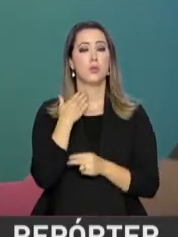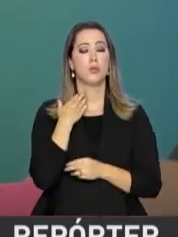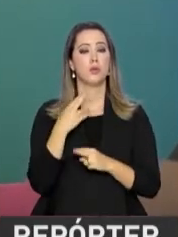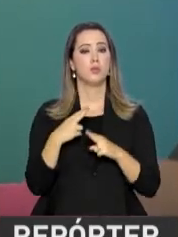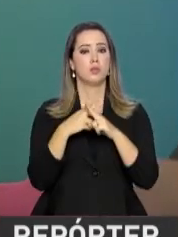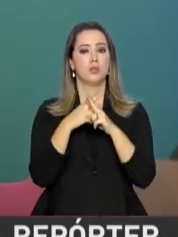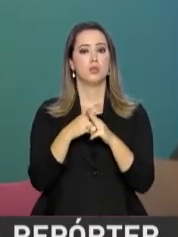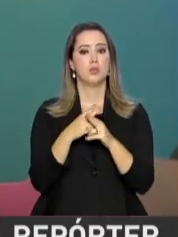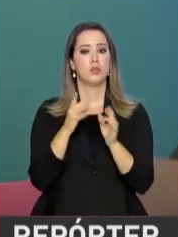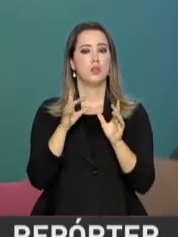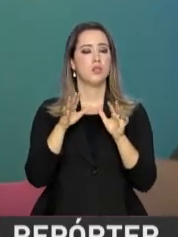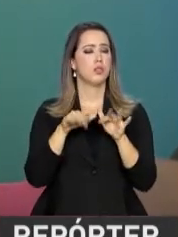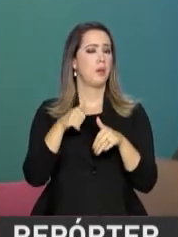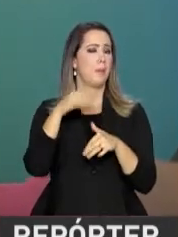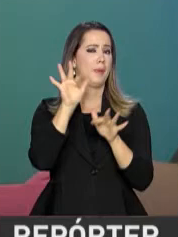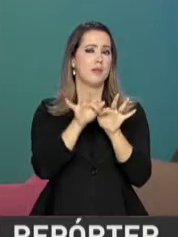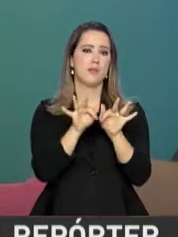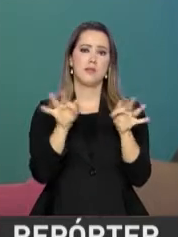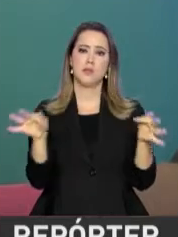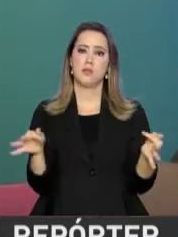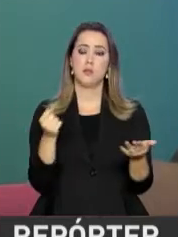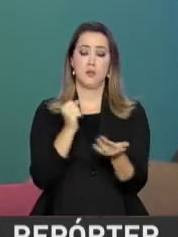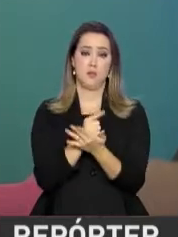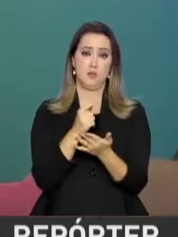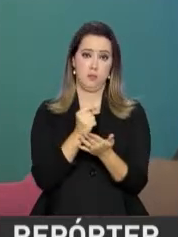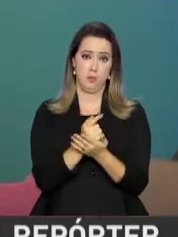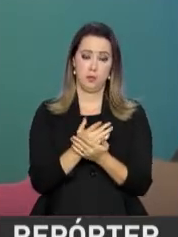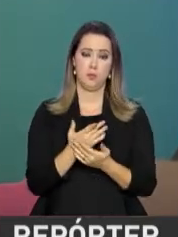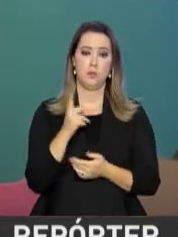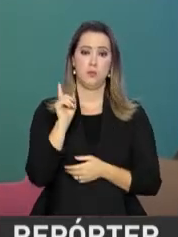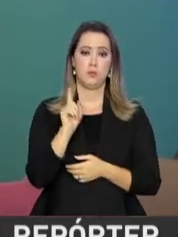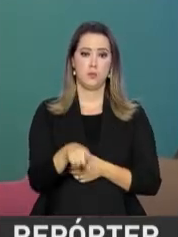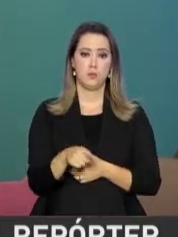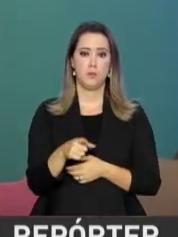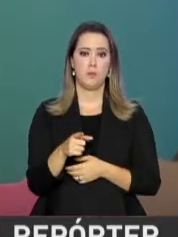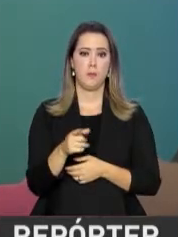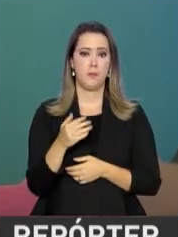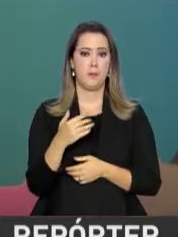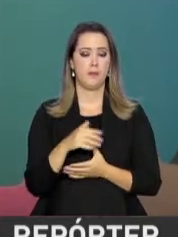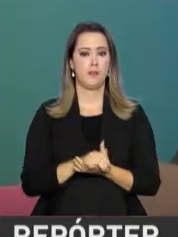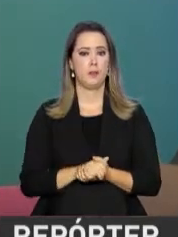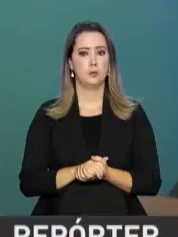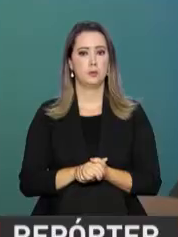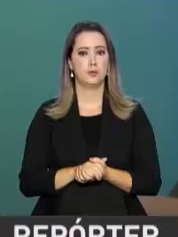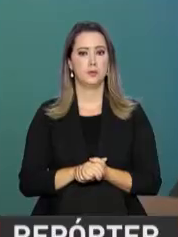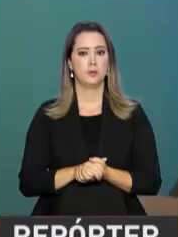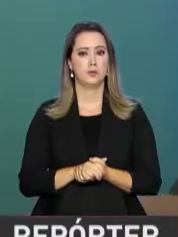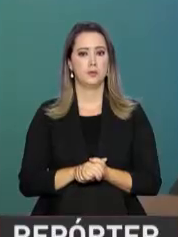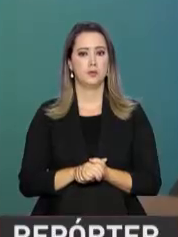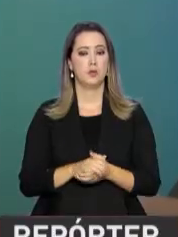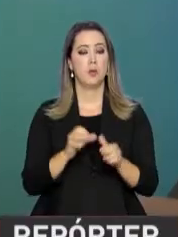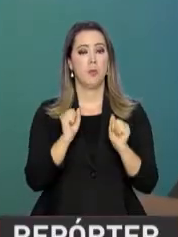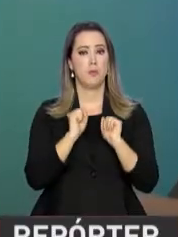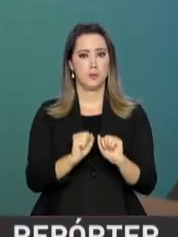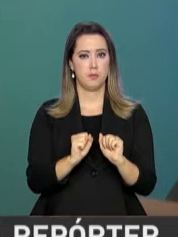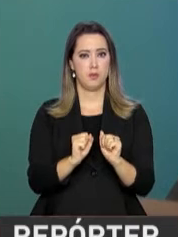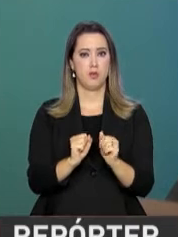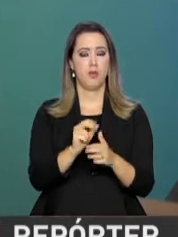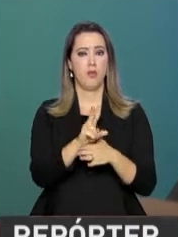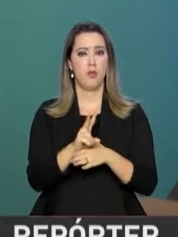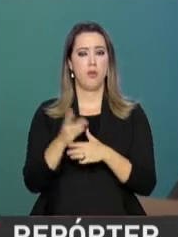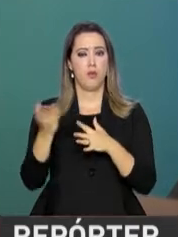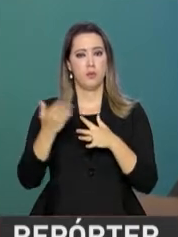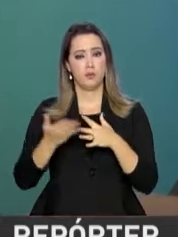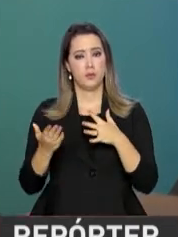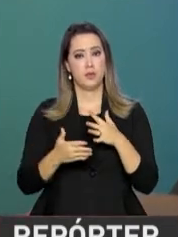Caixa, a burocracia para realizar a aquisição do imóvel é muito simplificada. Permitido o financiamento